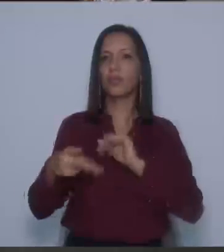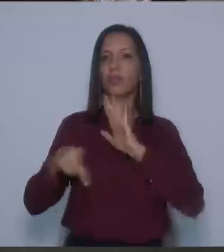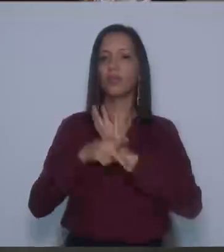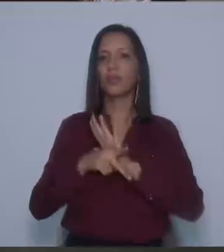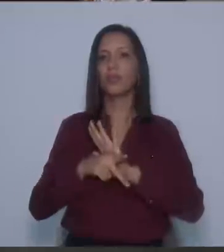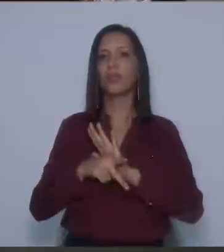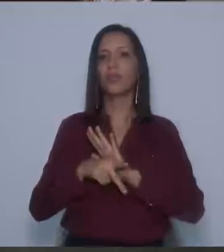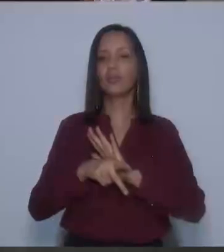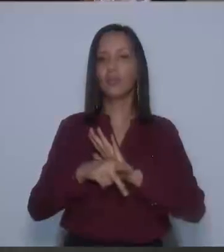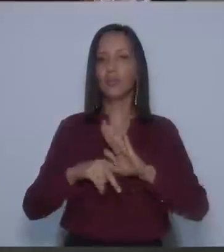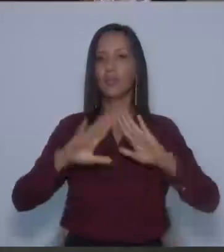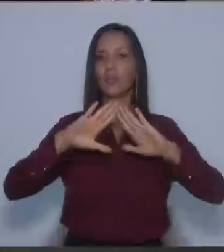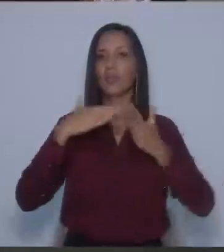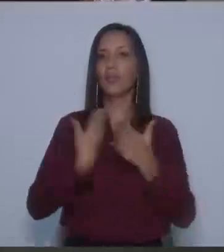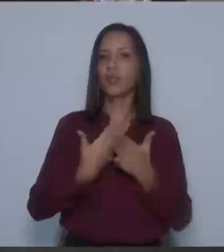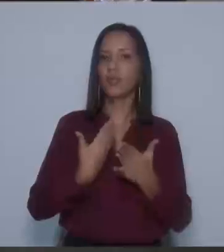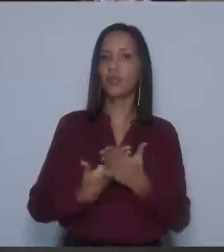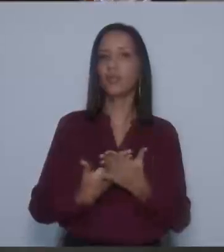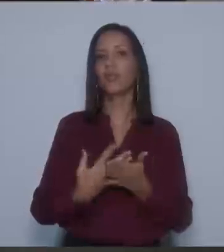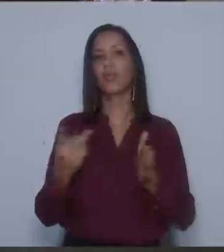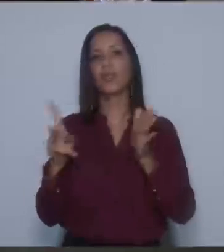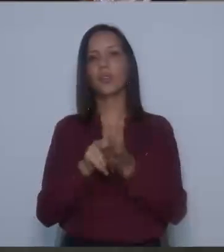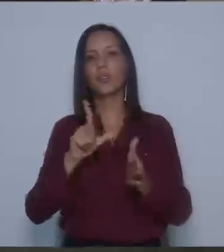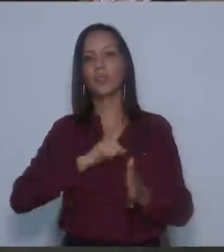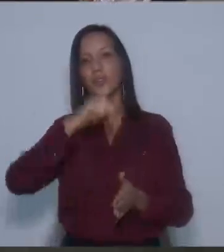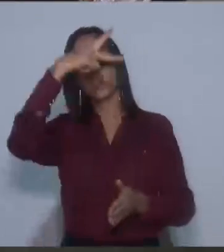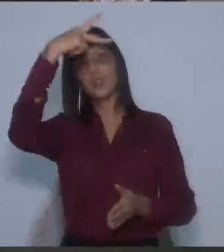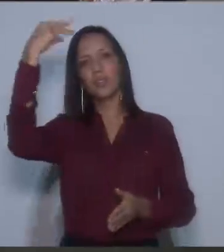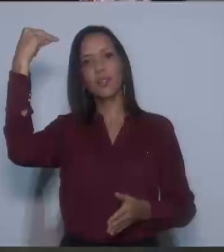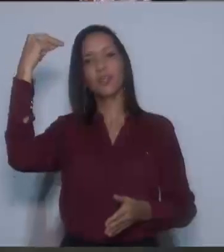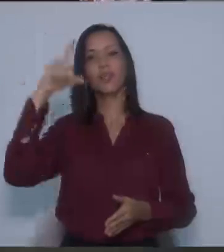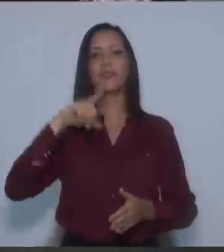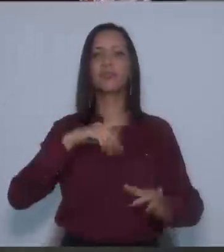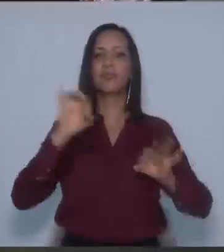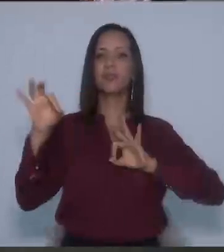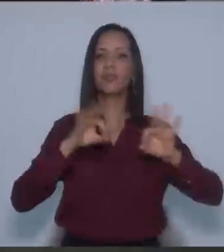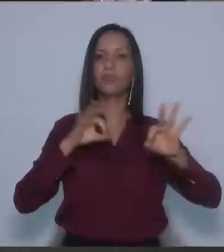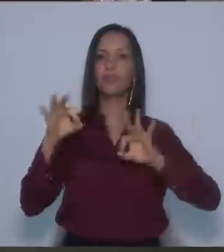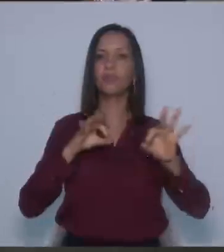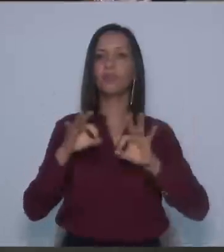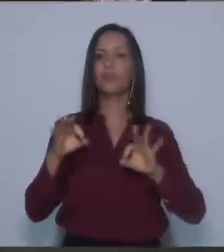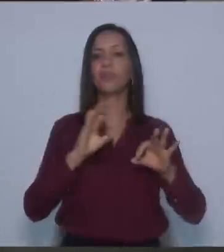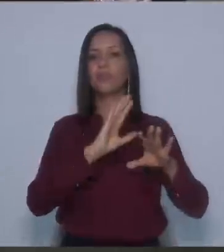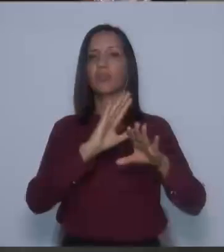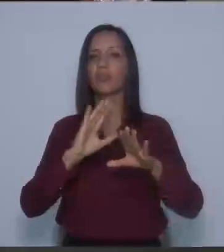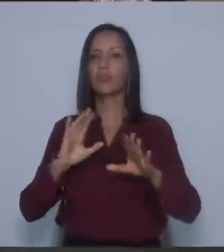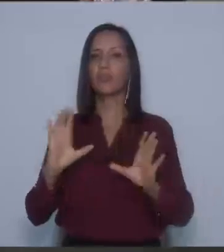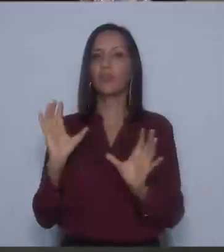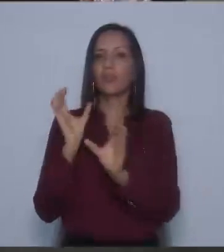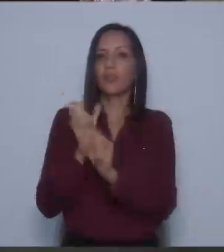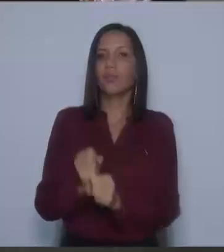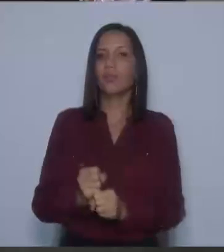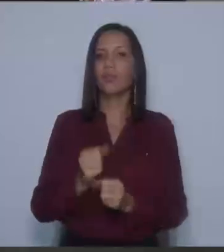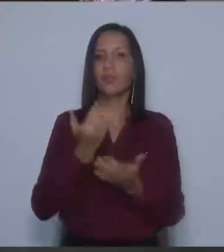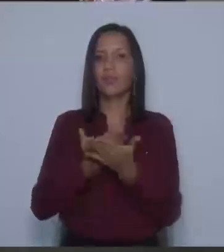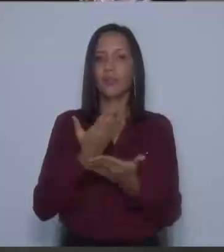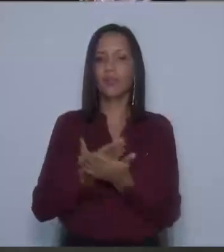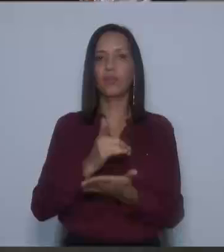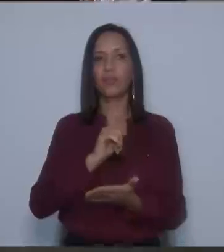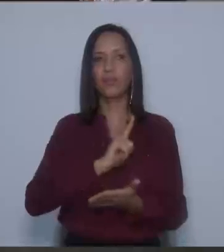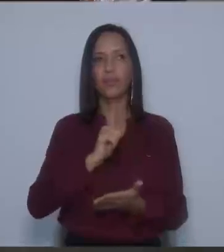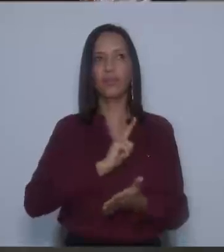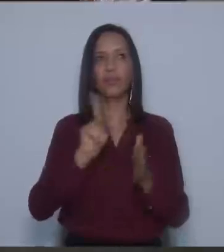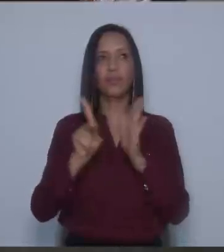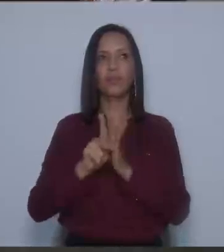às unidades educacionais públicas municipais, através do projeto Conta Escola. Quórum, maioria simples, com os pareceres da